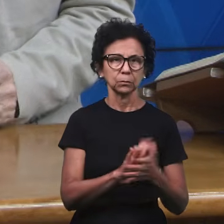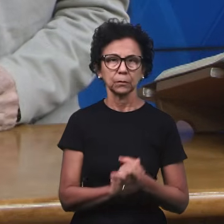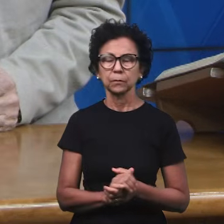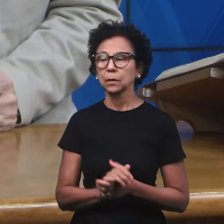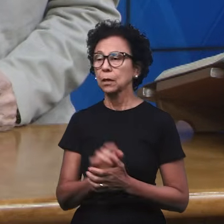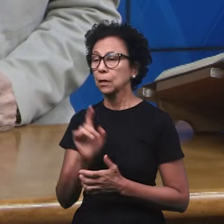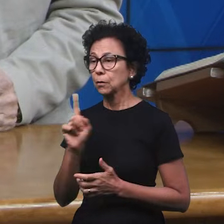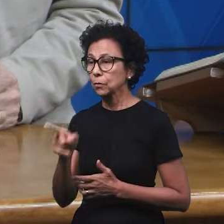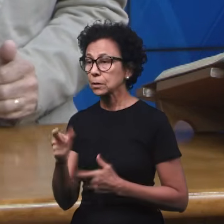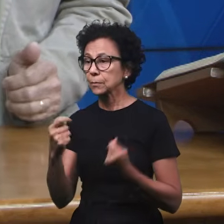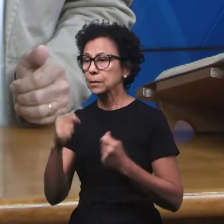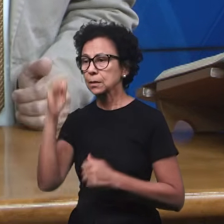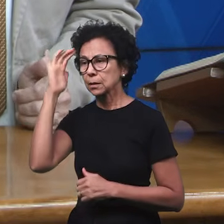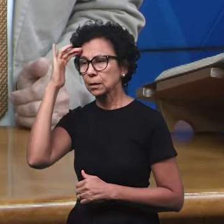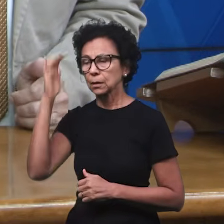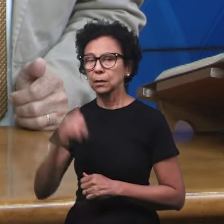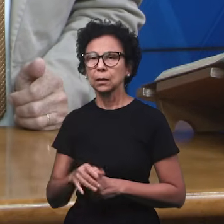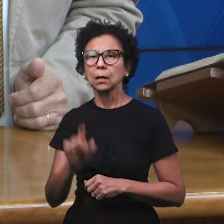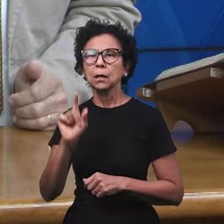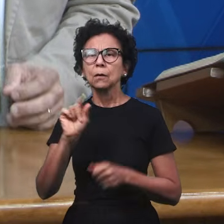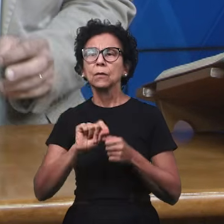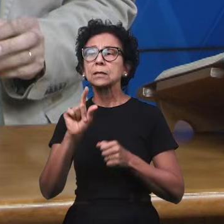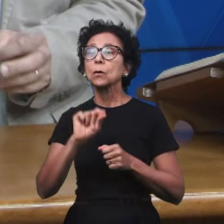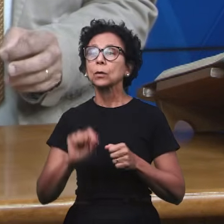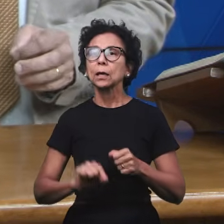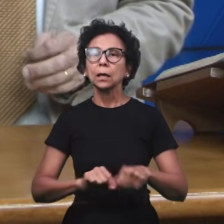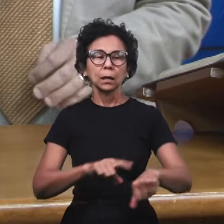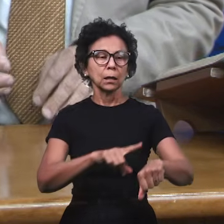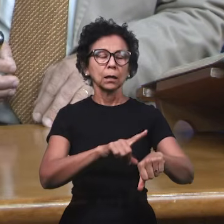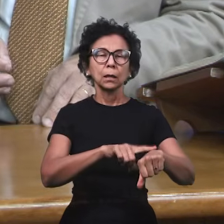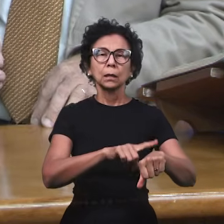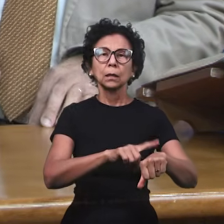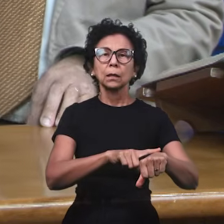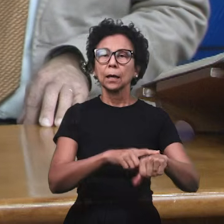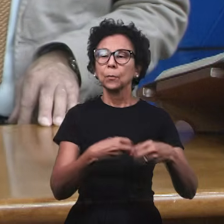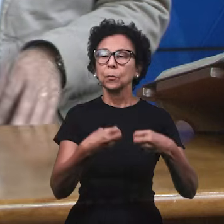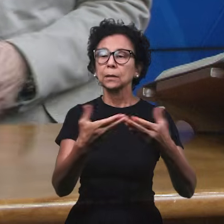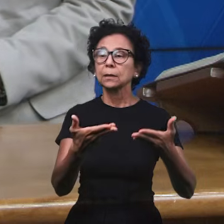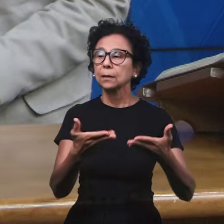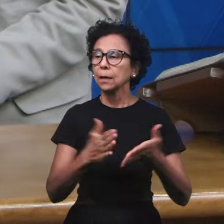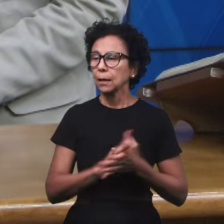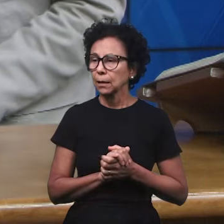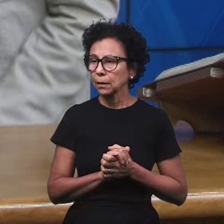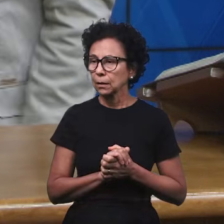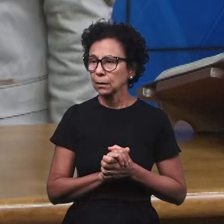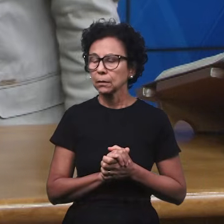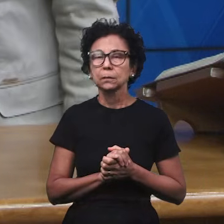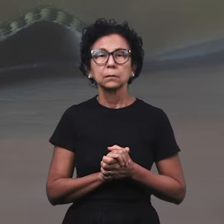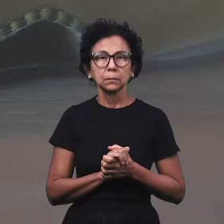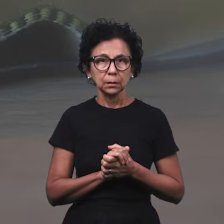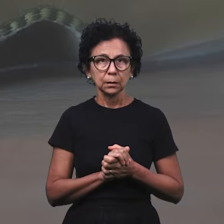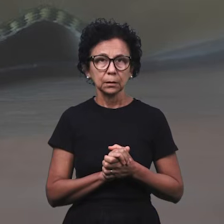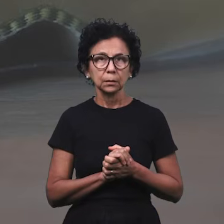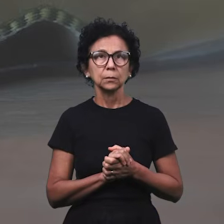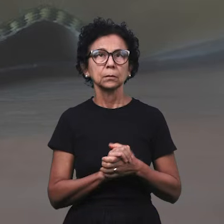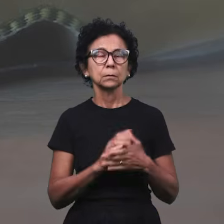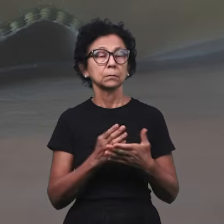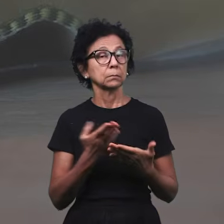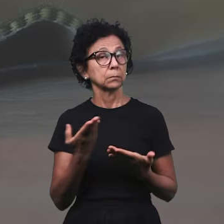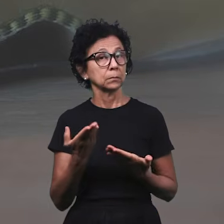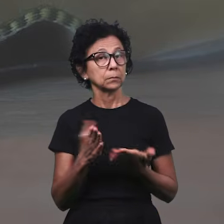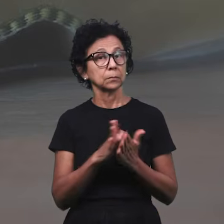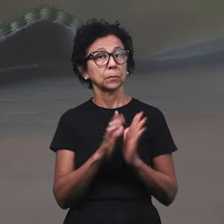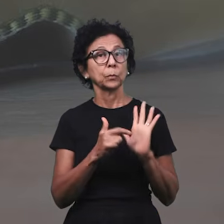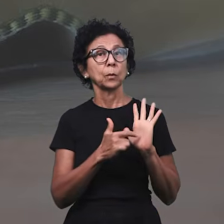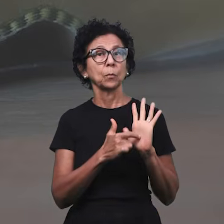fazer, qual o prazo, como eu devo entregar. Todos esses detalhes são fundamentais. O que a palavra diz aqui? Se a trombeta der